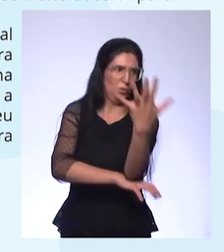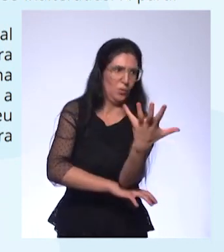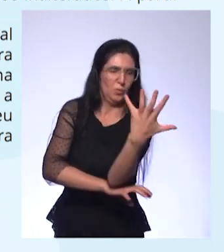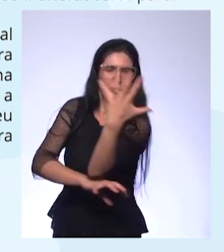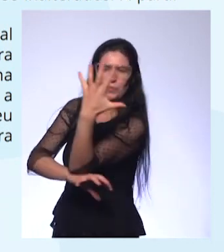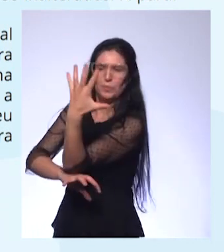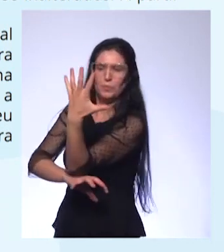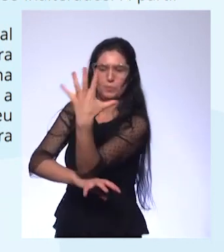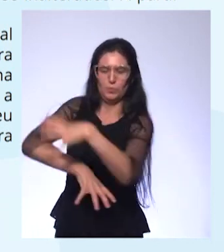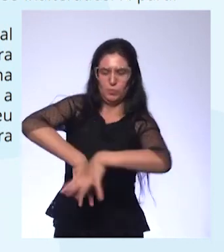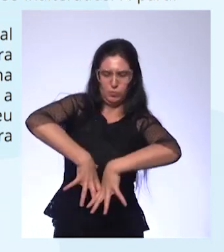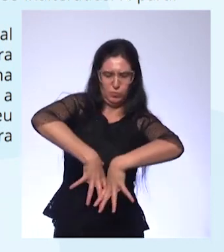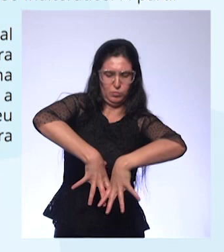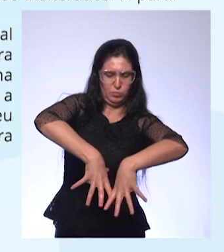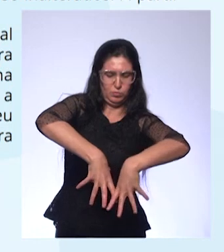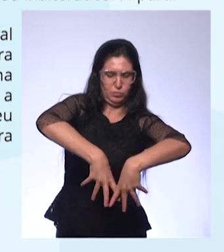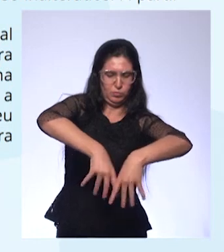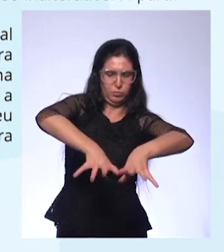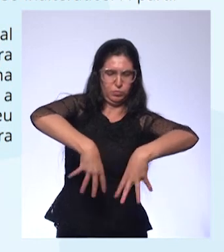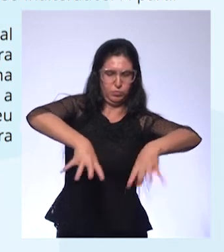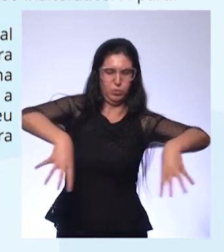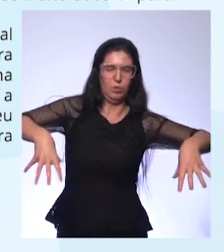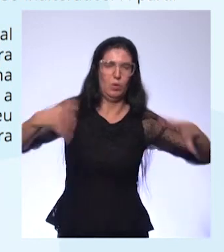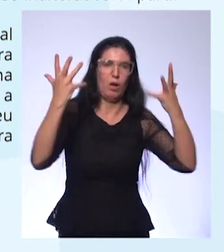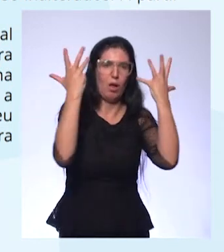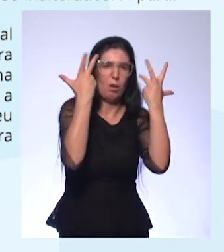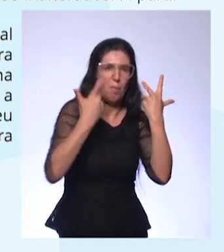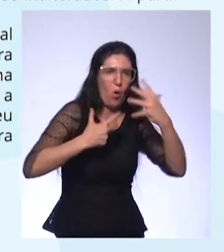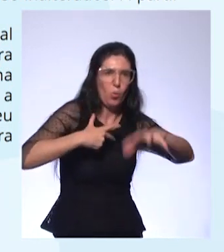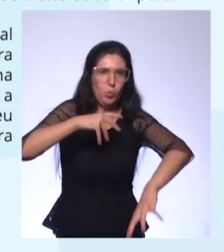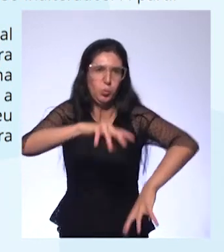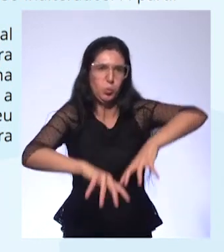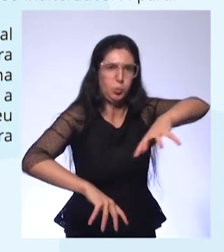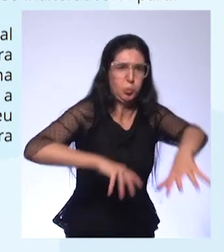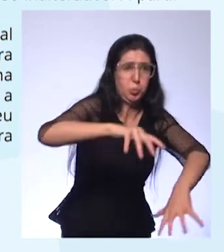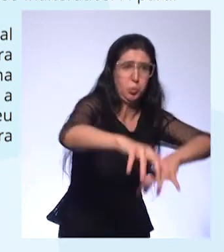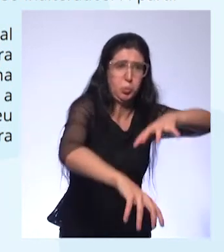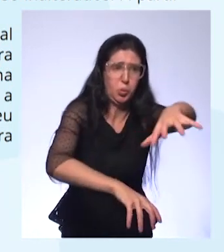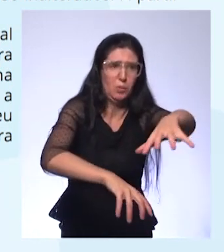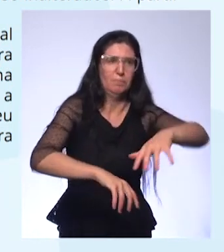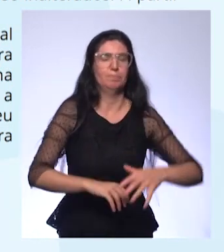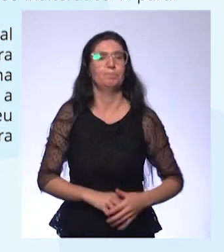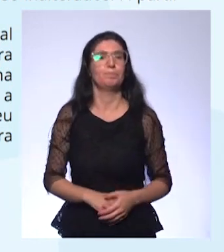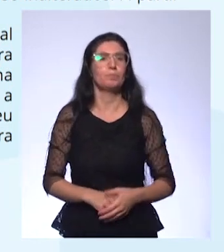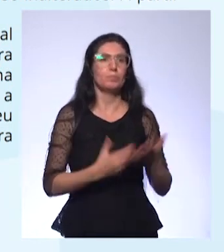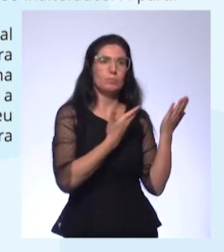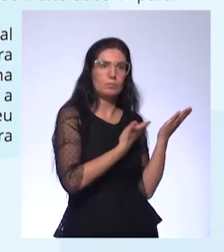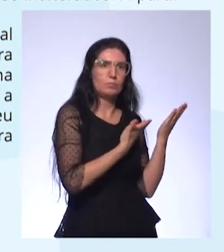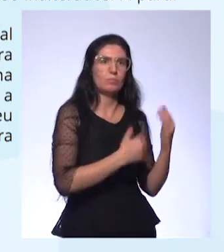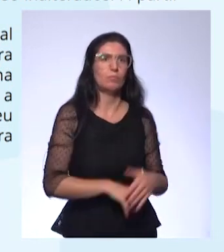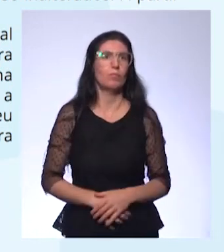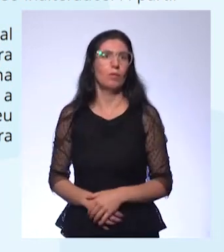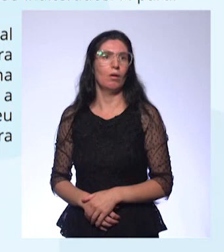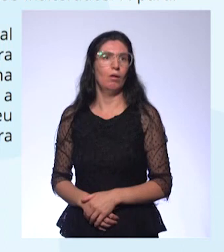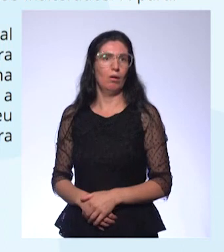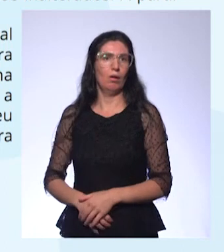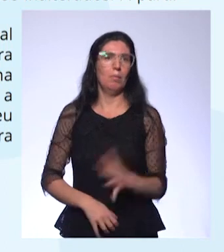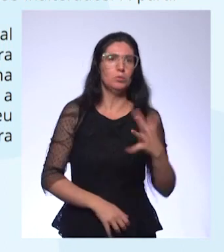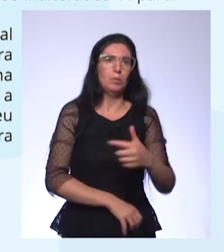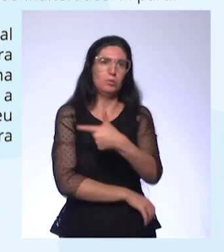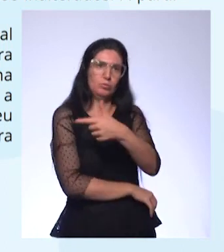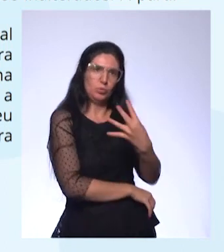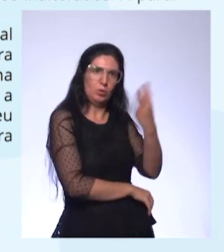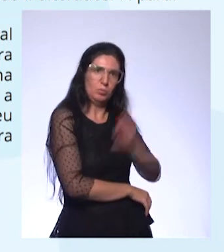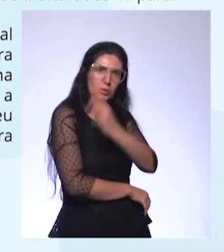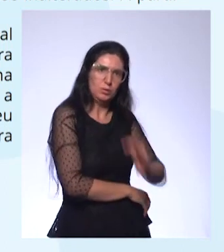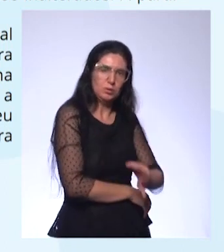principalmente no Planalto Central, ocupa aí aproximadamente 24% do território brasileiro. Como eu falei anteriormente, né, o Cerrado